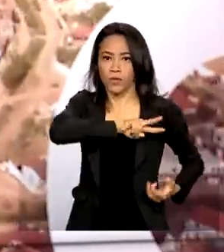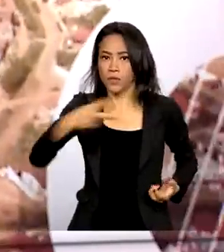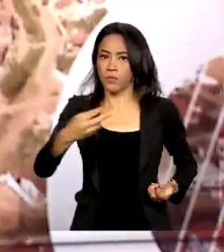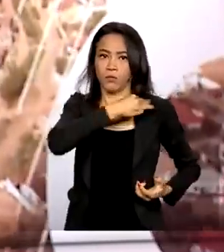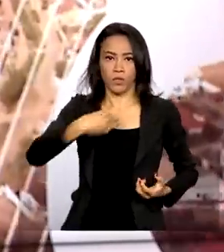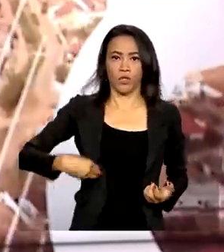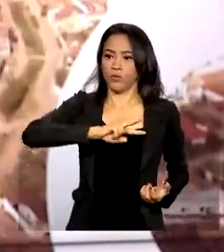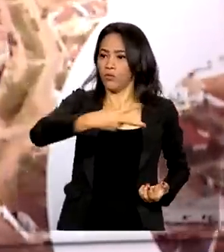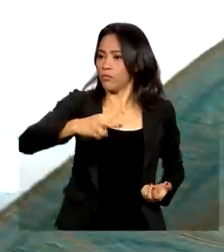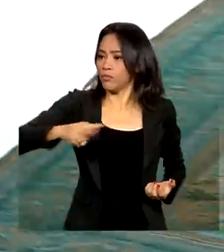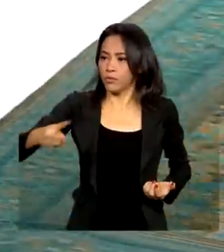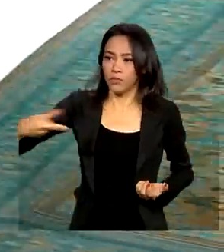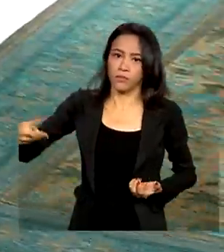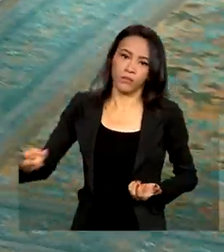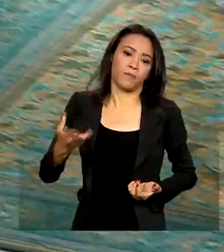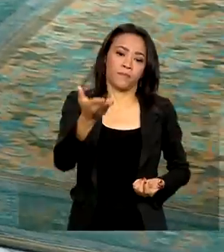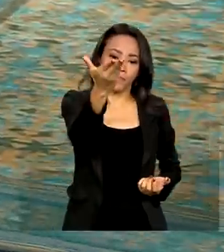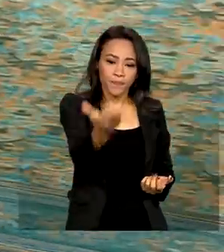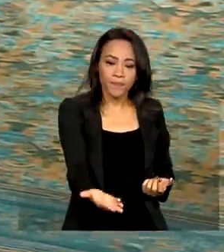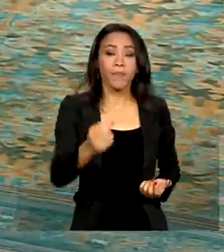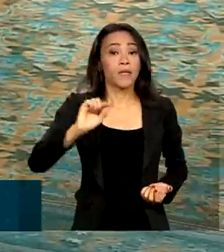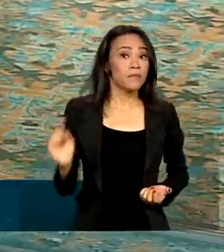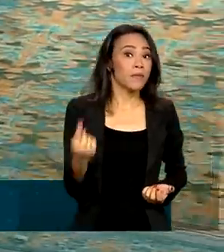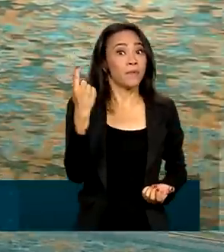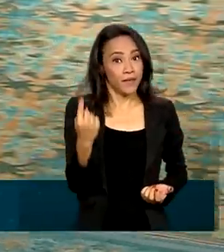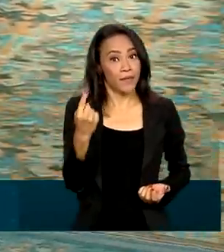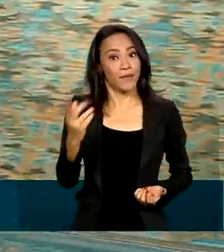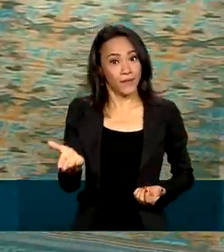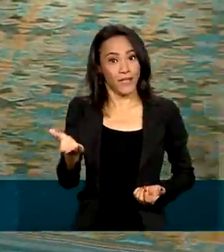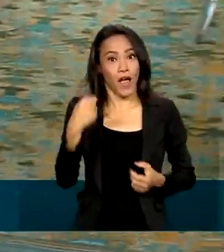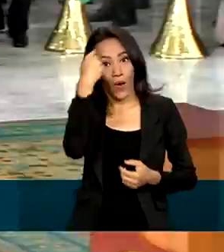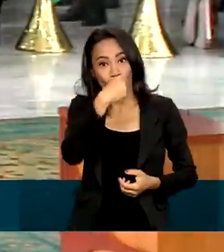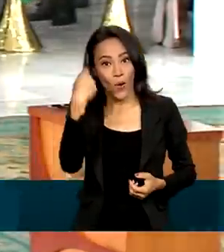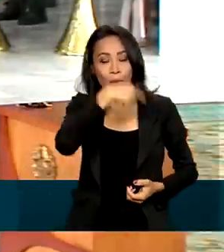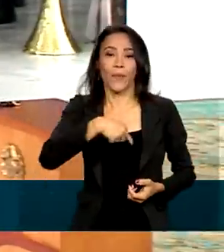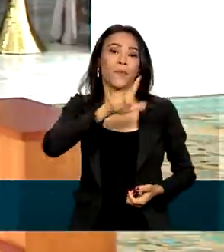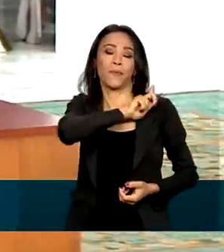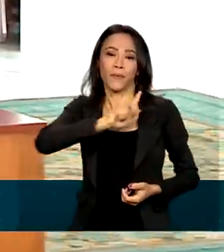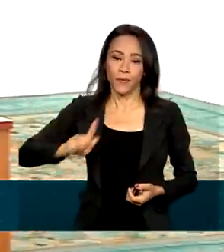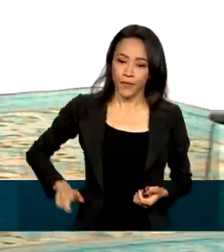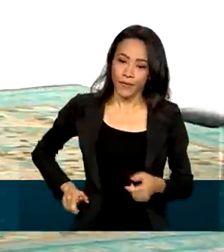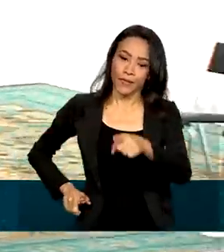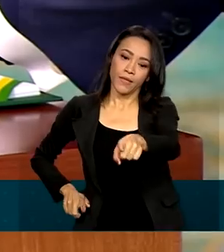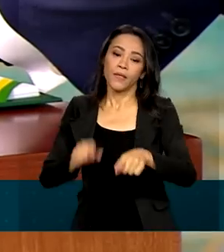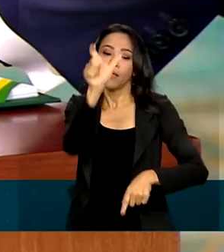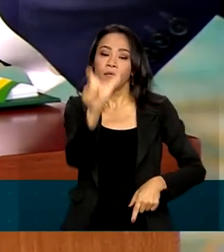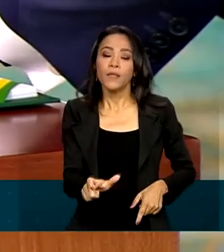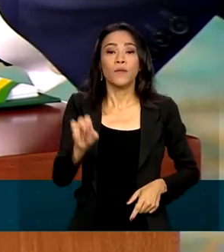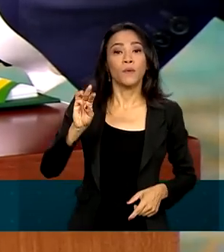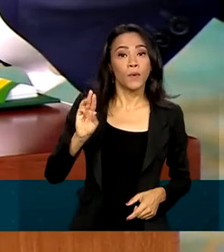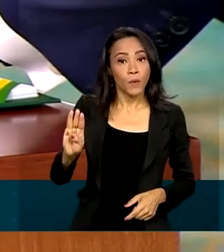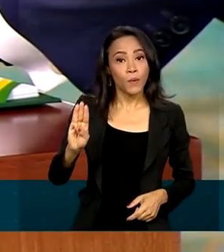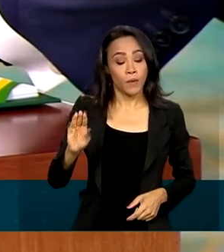Esplanada dos Ministérios já nas primeiras horas de governo o presidente Luiz Inácio Lula da Silva assinou